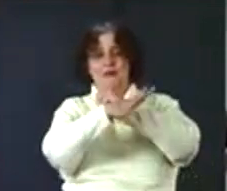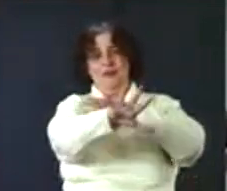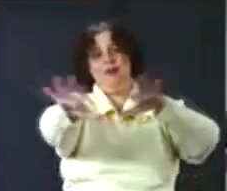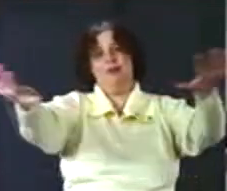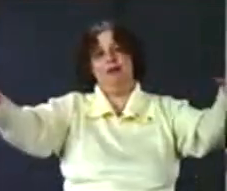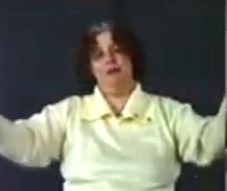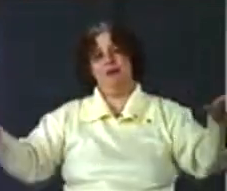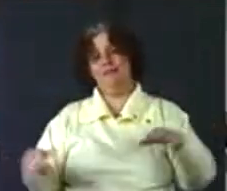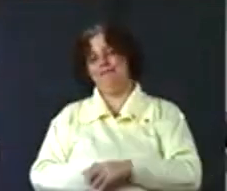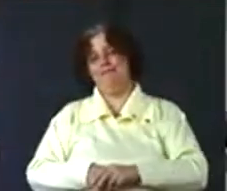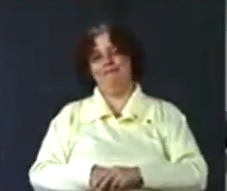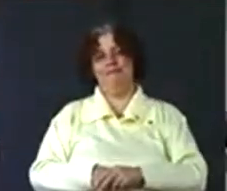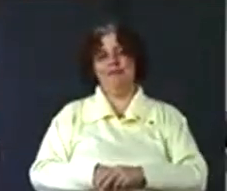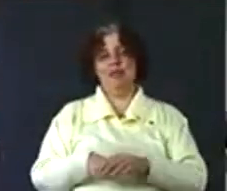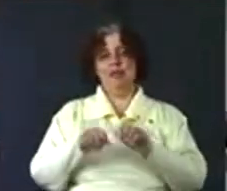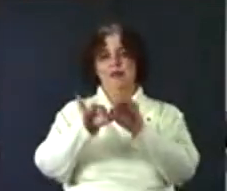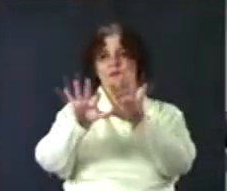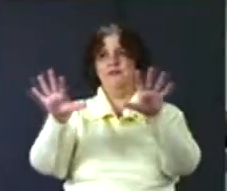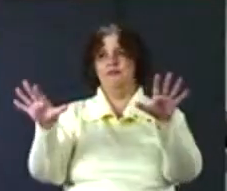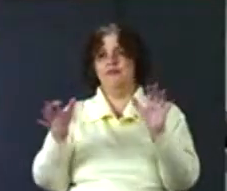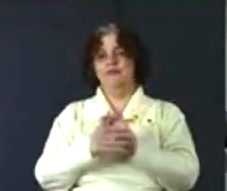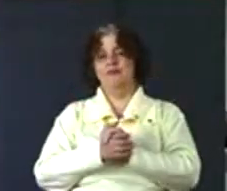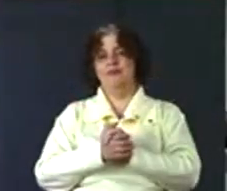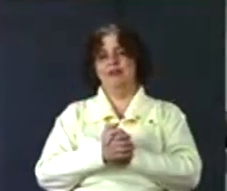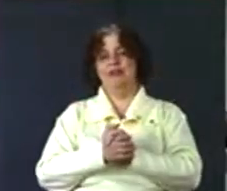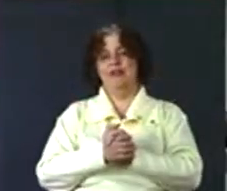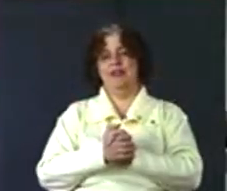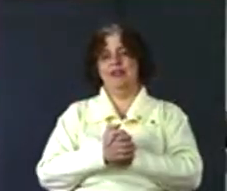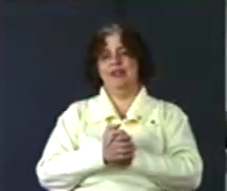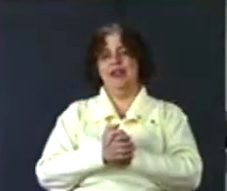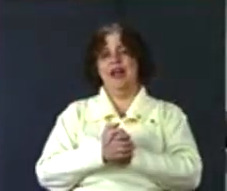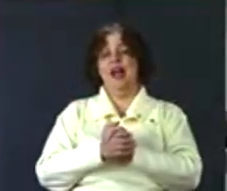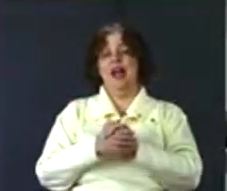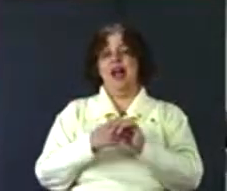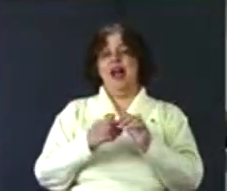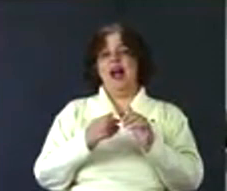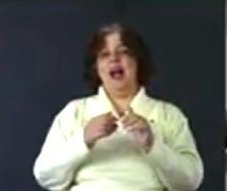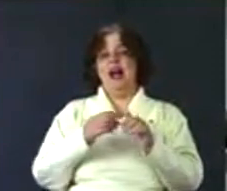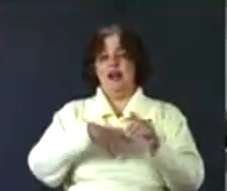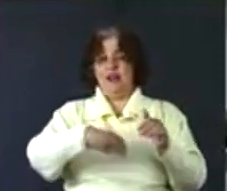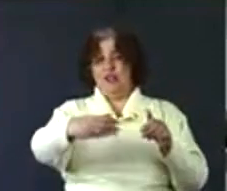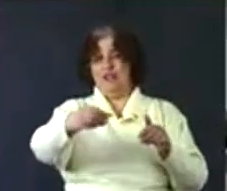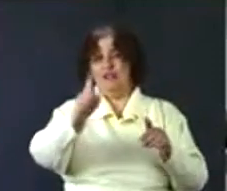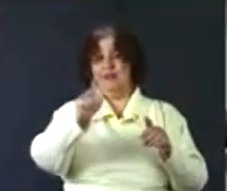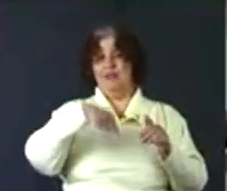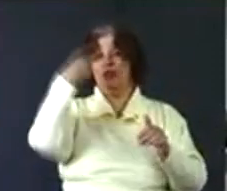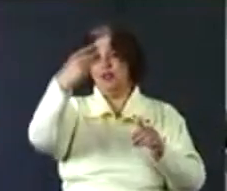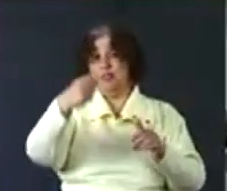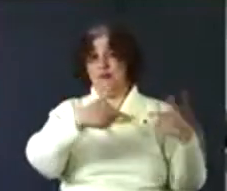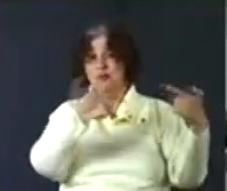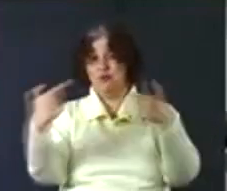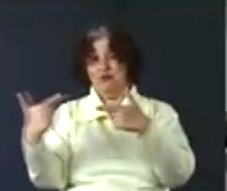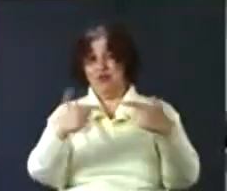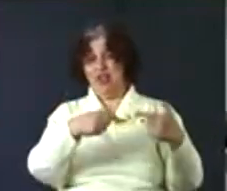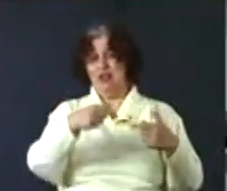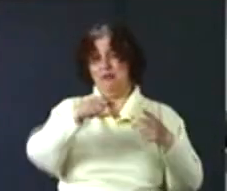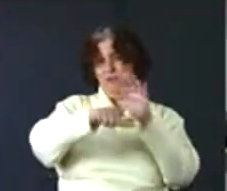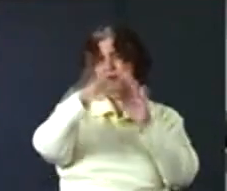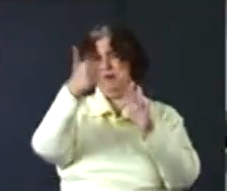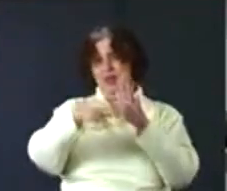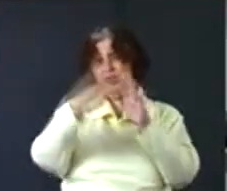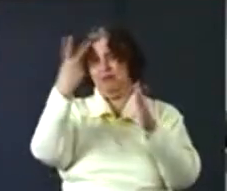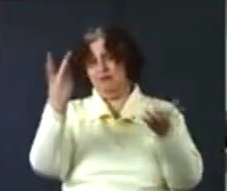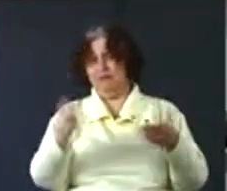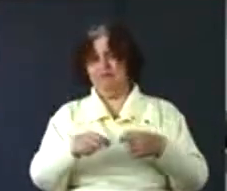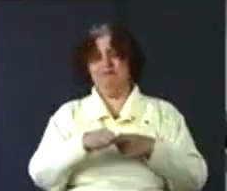irmãos viveram um pouco antes. A geração pós-guerra nunca viveu o que estamos vendo agora. Eu não imaginava um dia ver a igreja